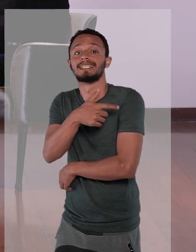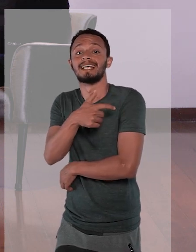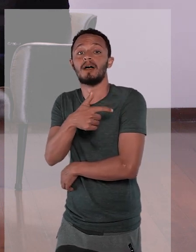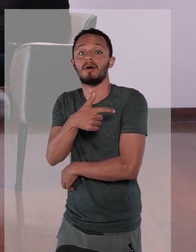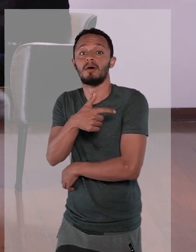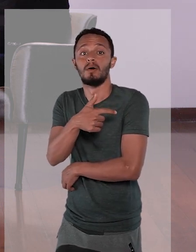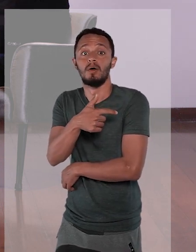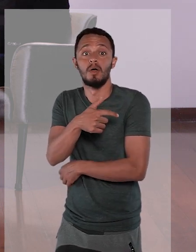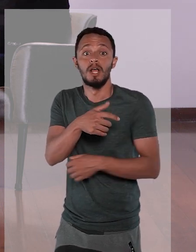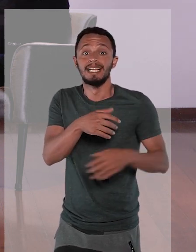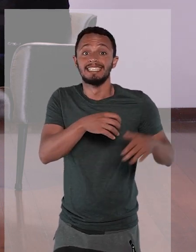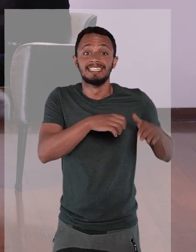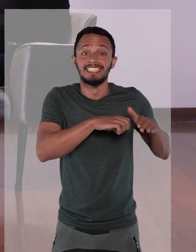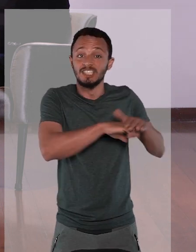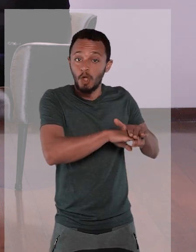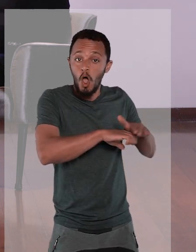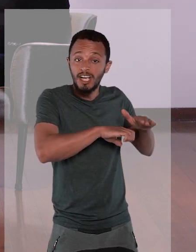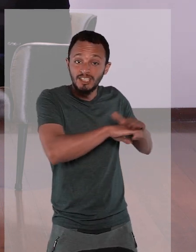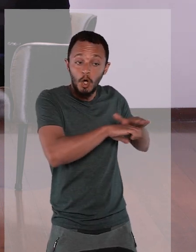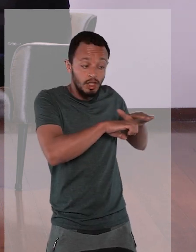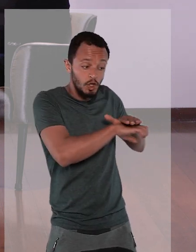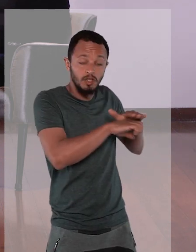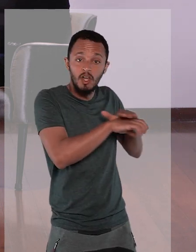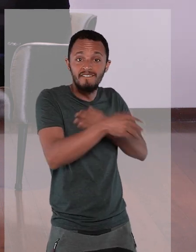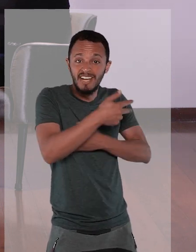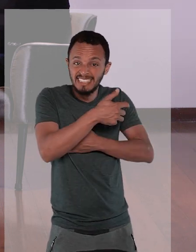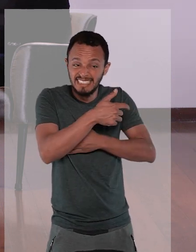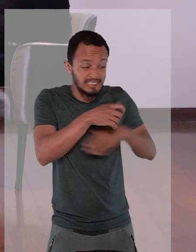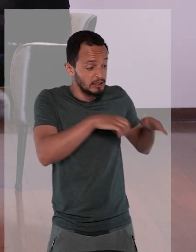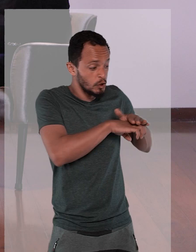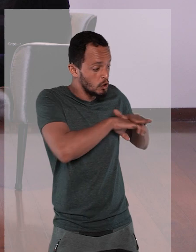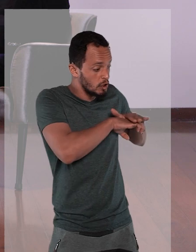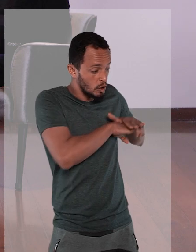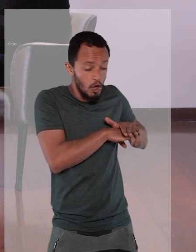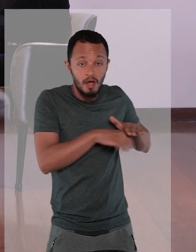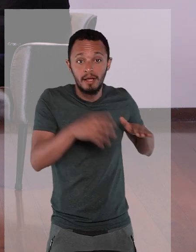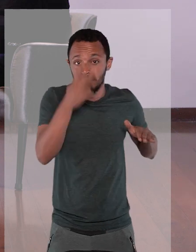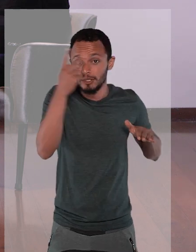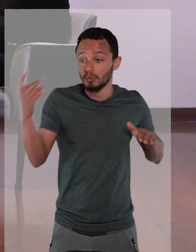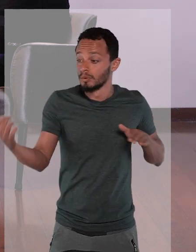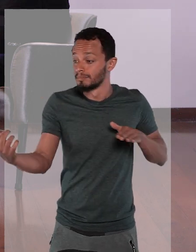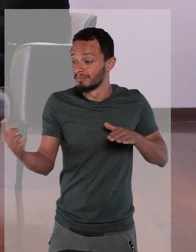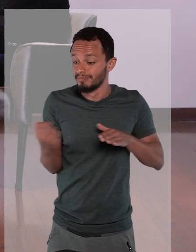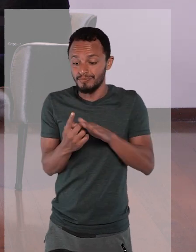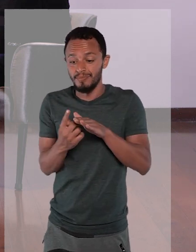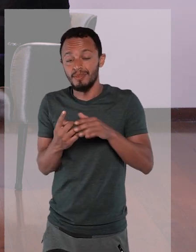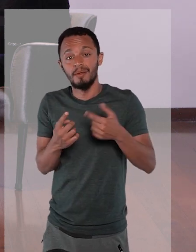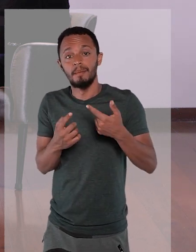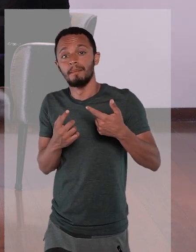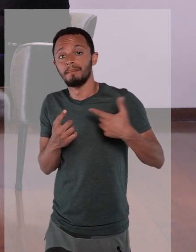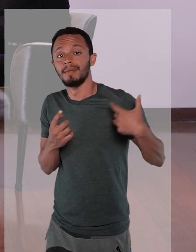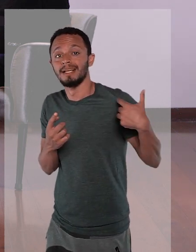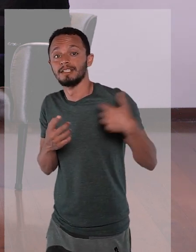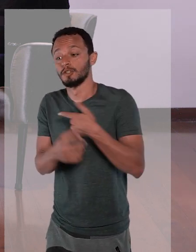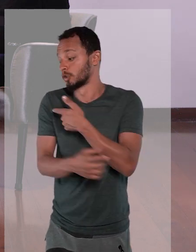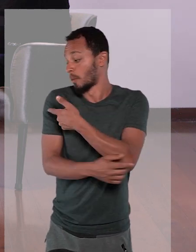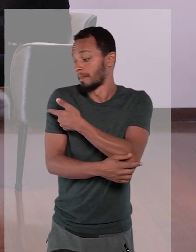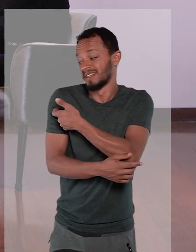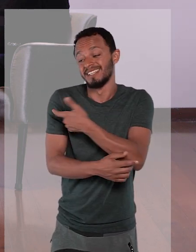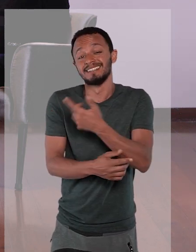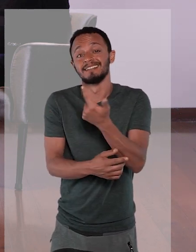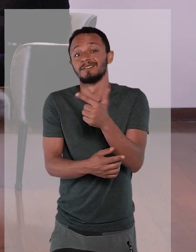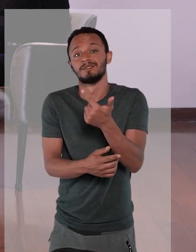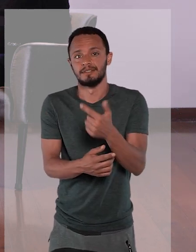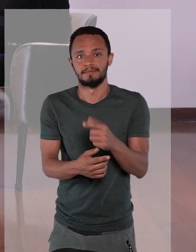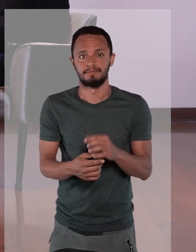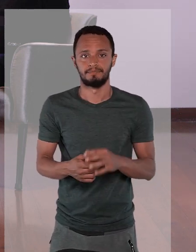vacina estocada. Então, esse discurso negacionista, de novo, ele também pegou aonde